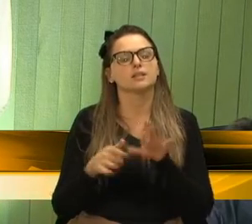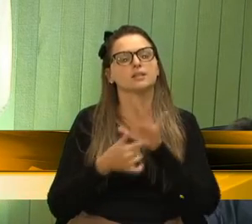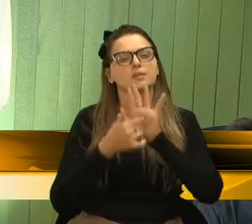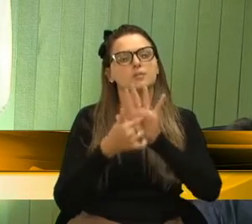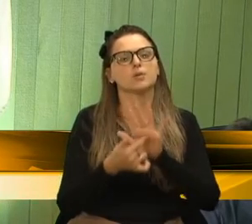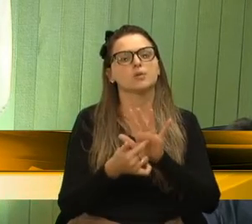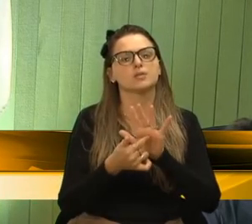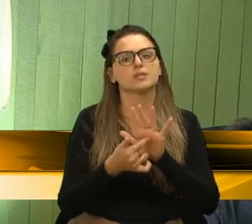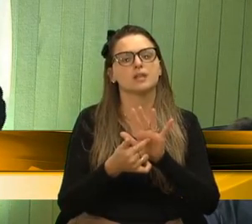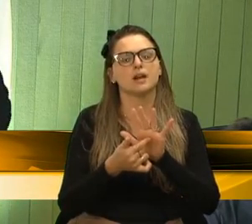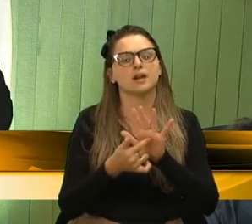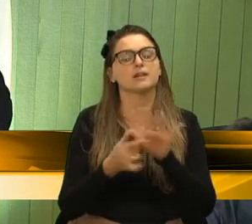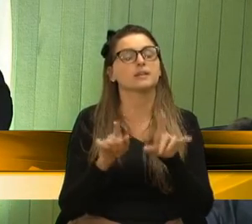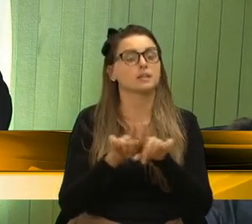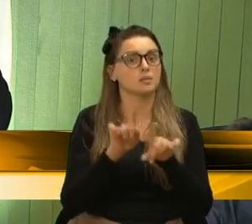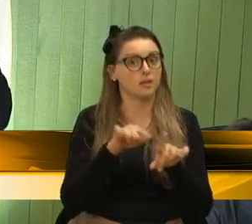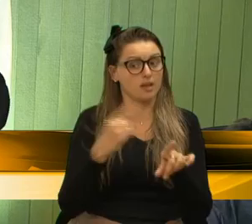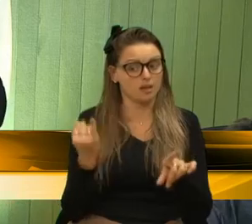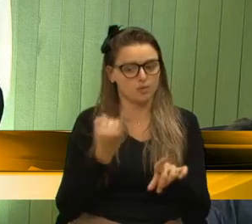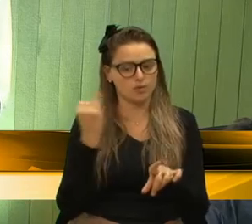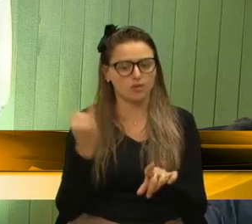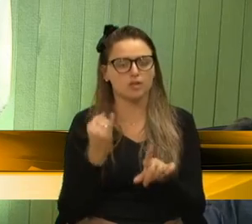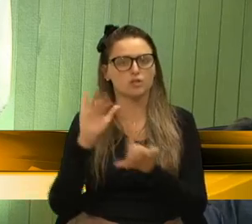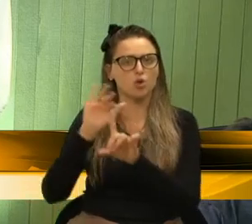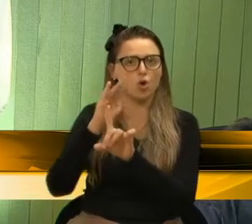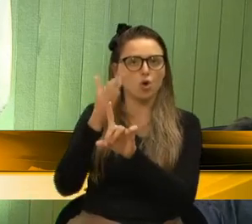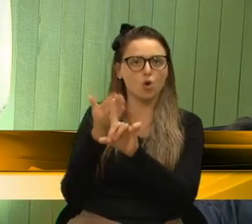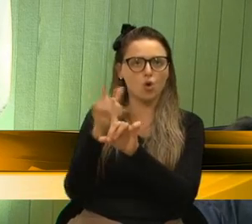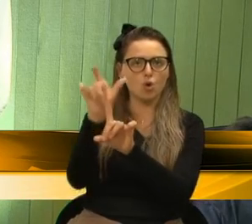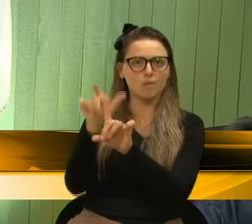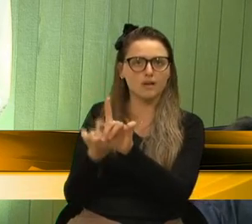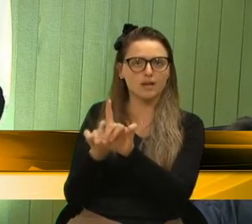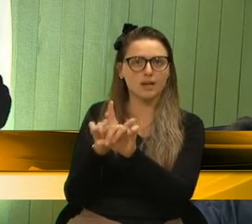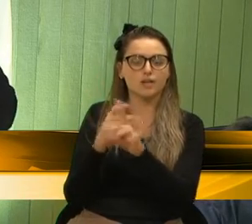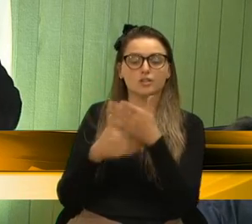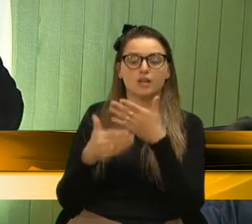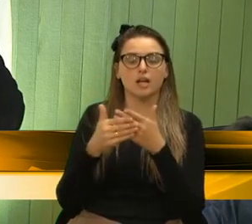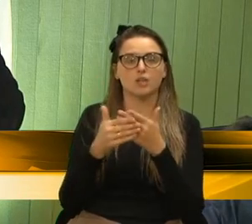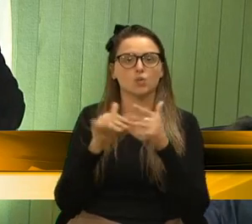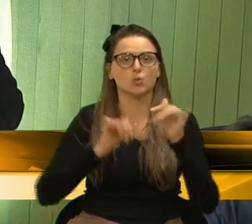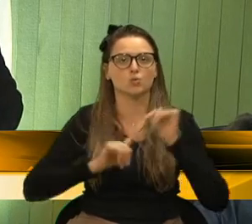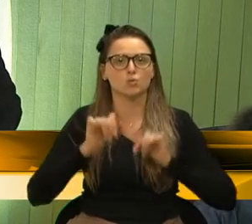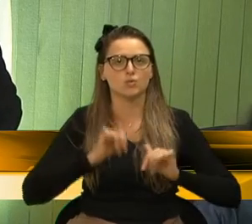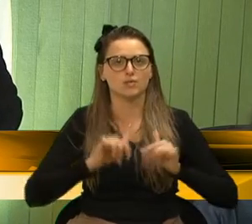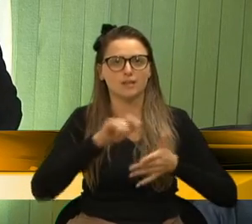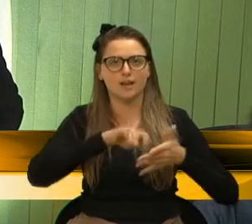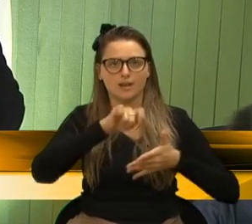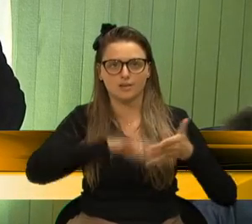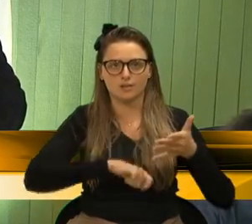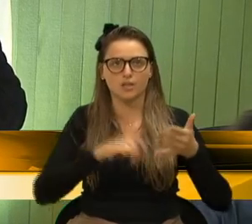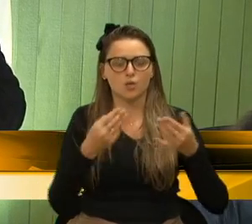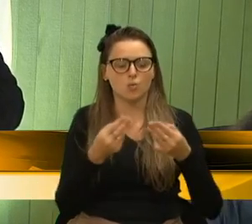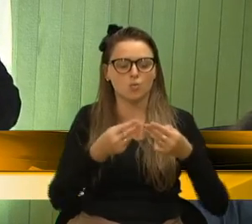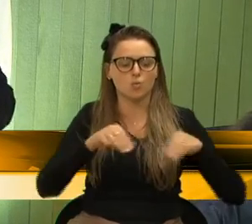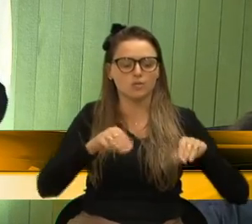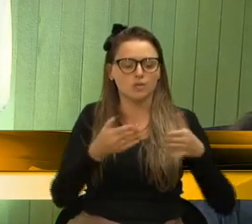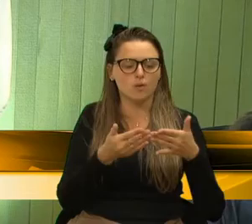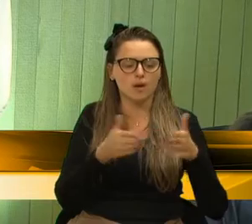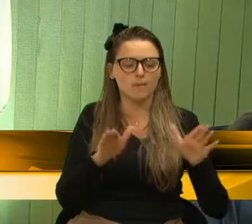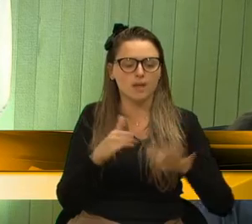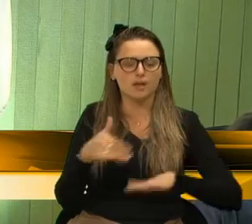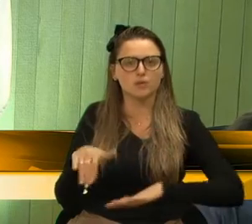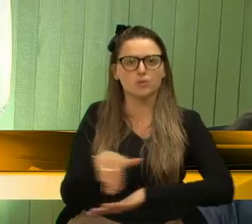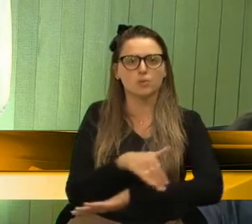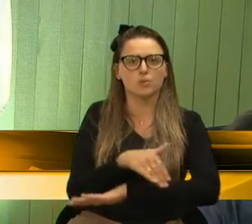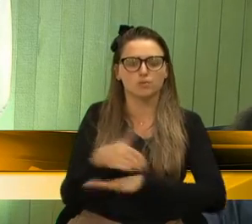menos importante, homenagear os artistas locais, pensou-se em criar o Museu Aberto de Arte Avenida Júlio de